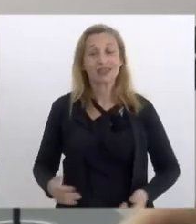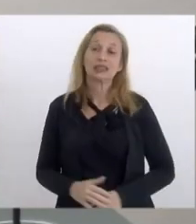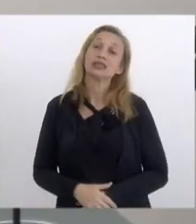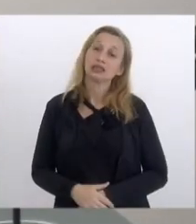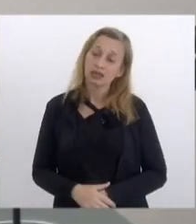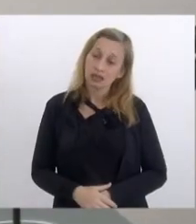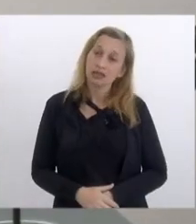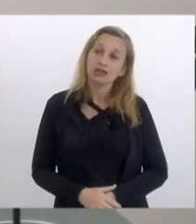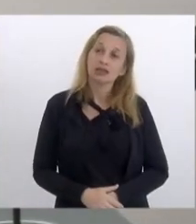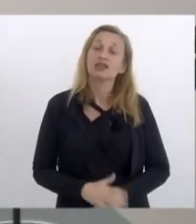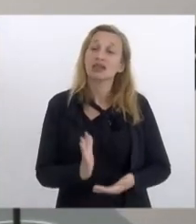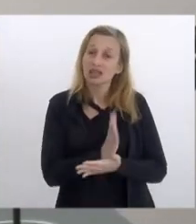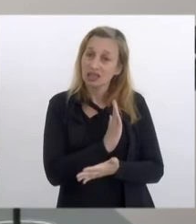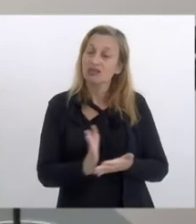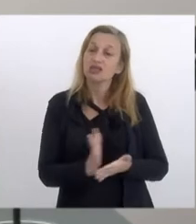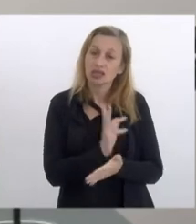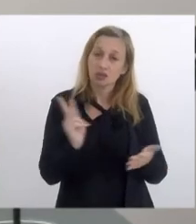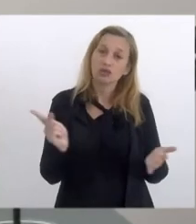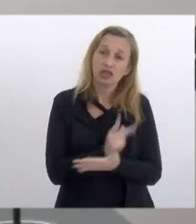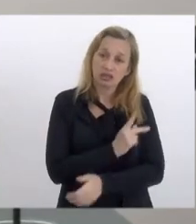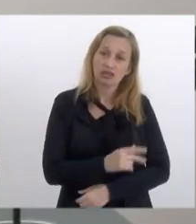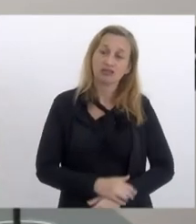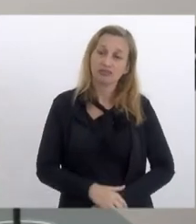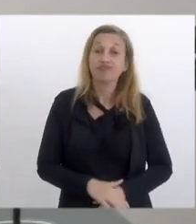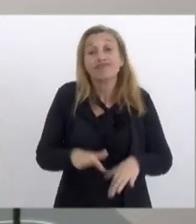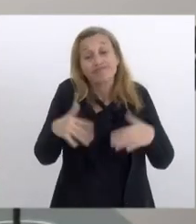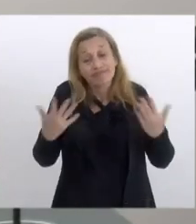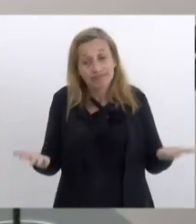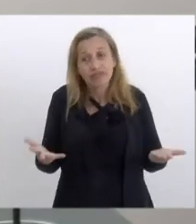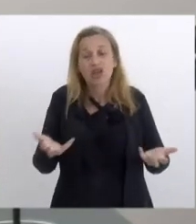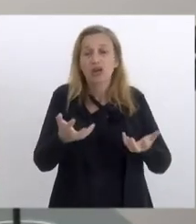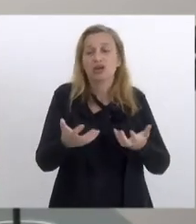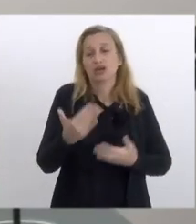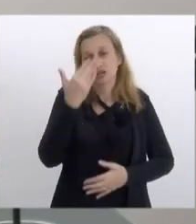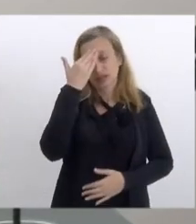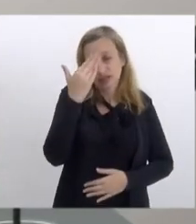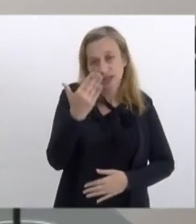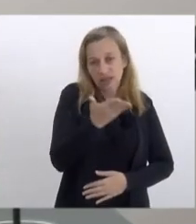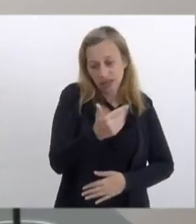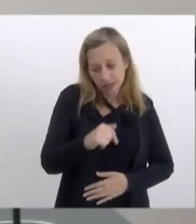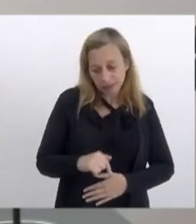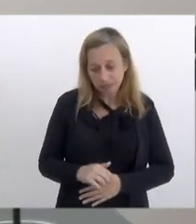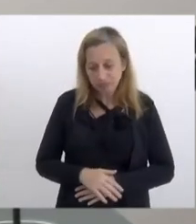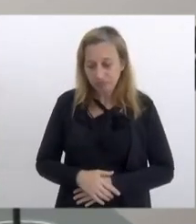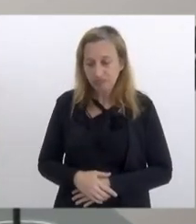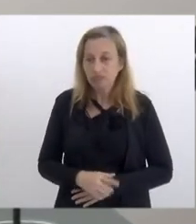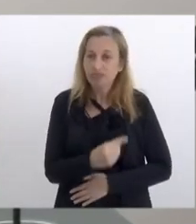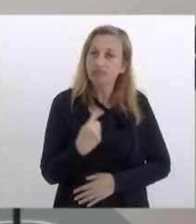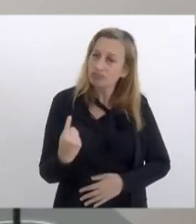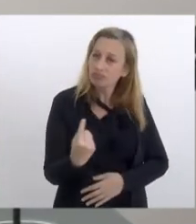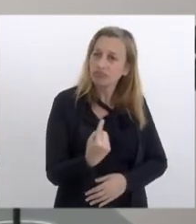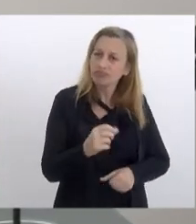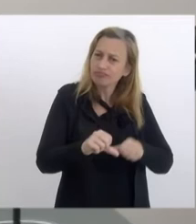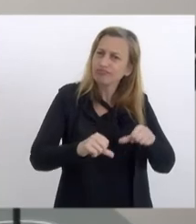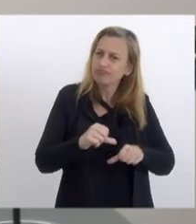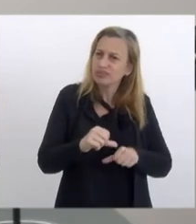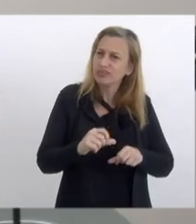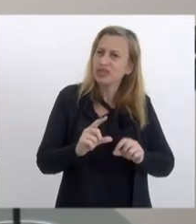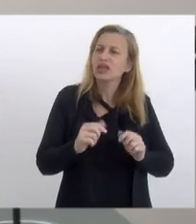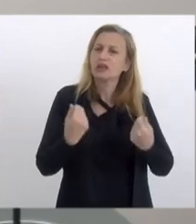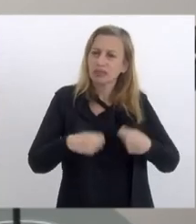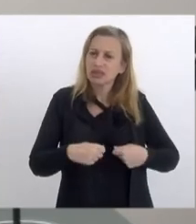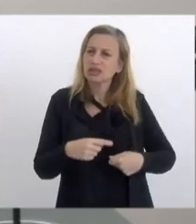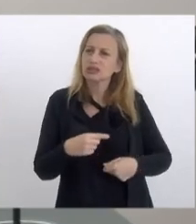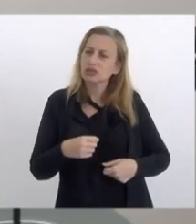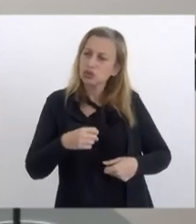Muitas das vezes acontece isso. Então, eu quero agradecer aqui E se para nós mudarmos, a gente tem que